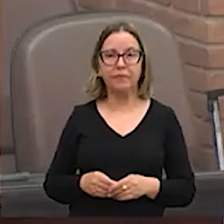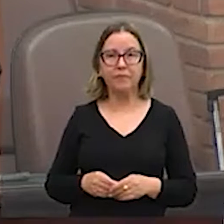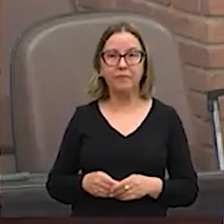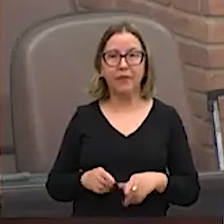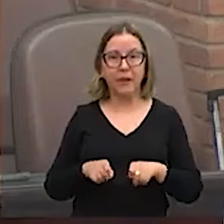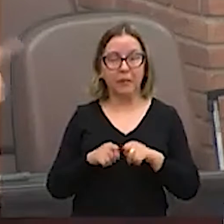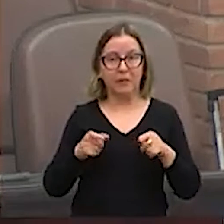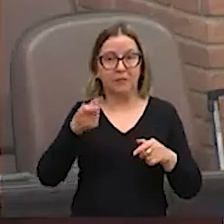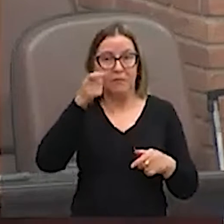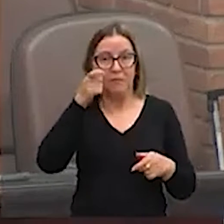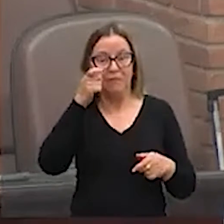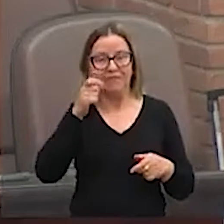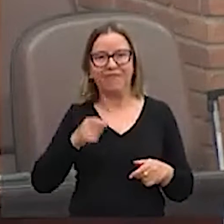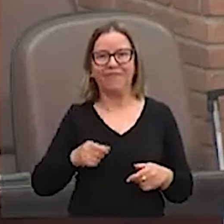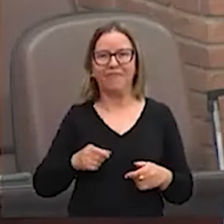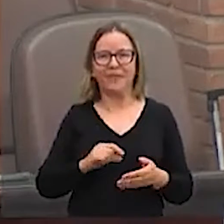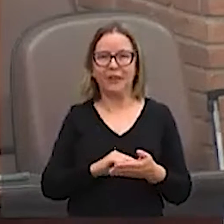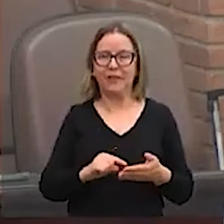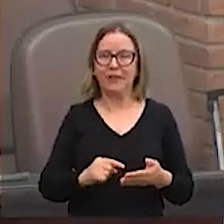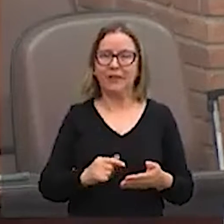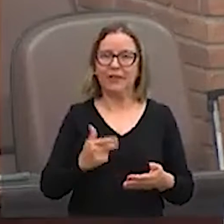interessante. Versículo 31.